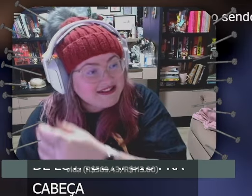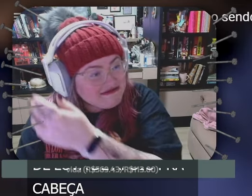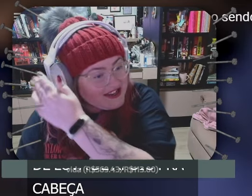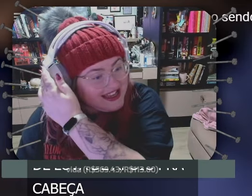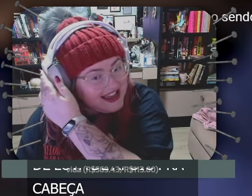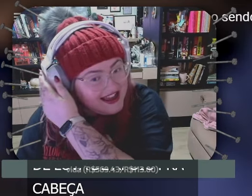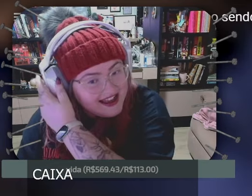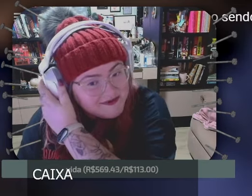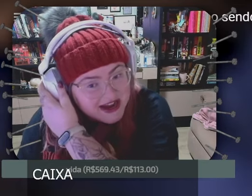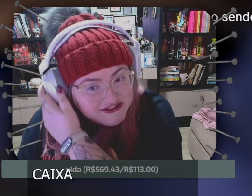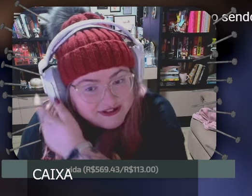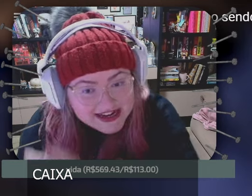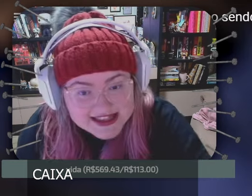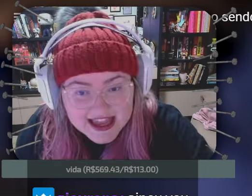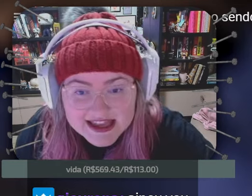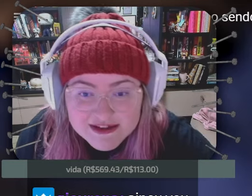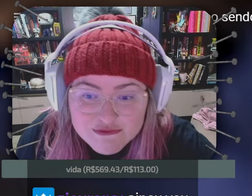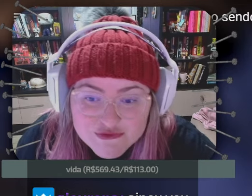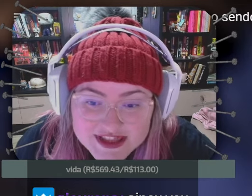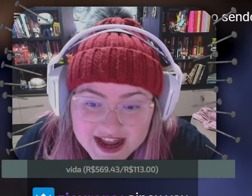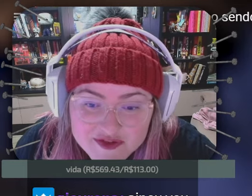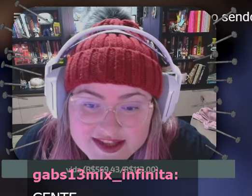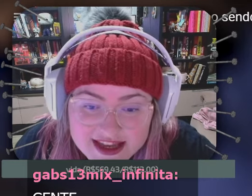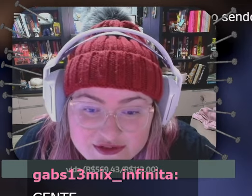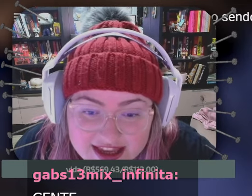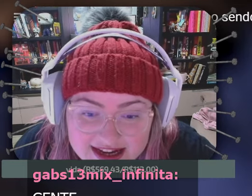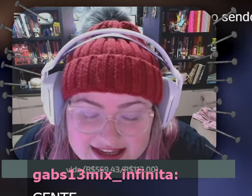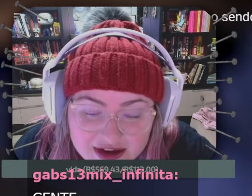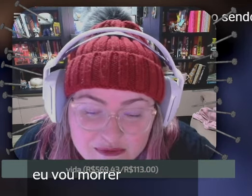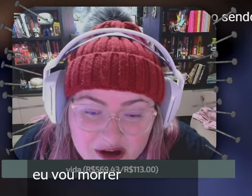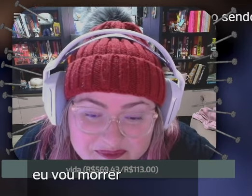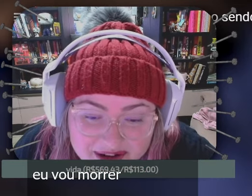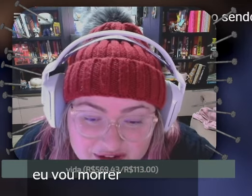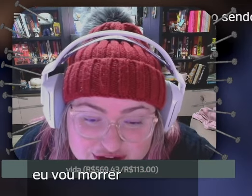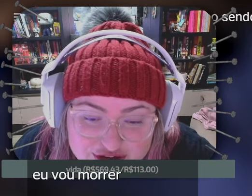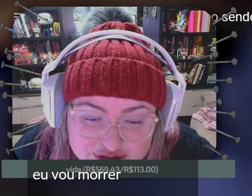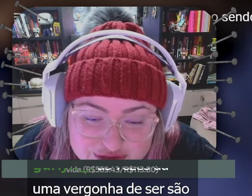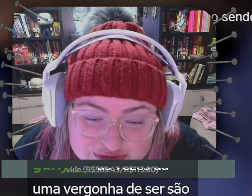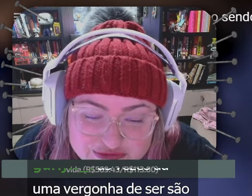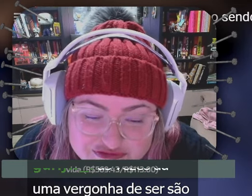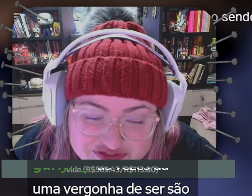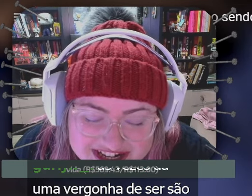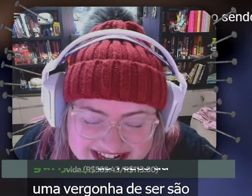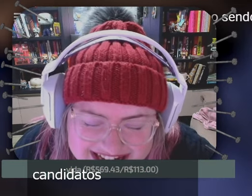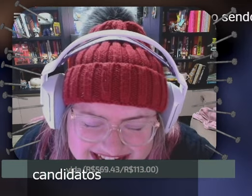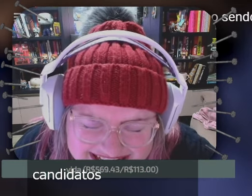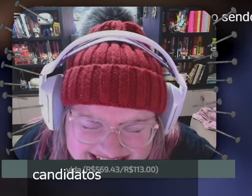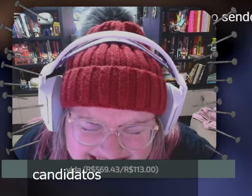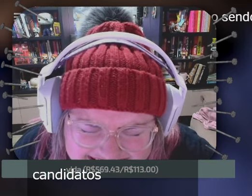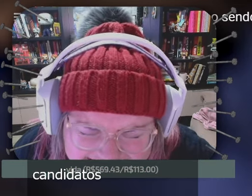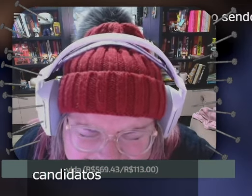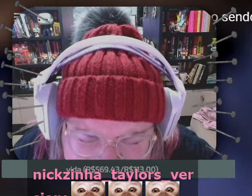entubado. Então, guria, mano, ele tá. O travesseiro dele é um pacote de luva.